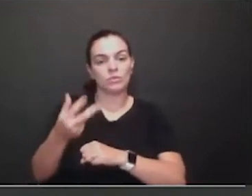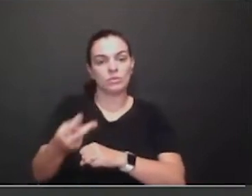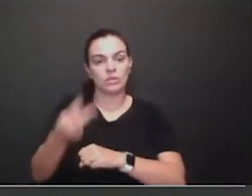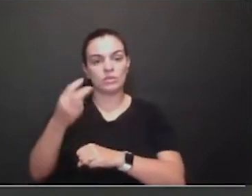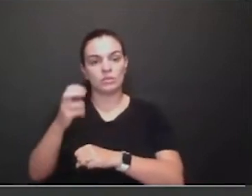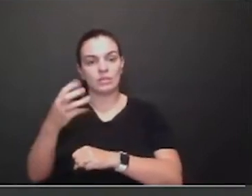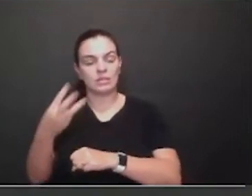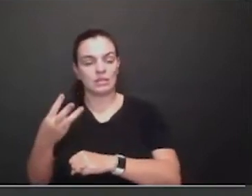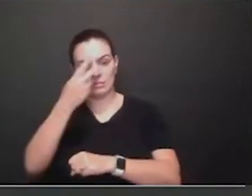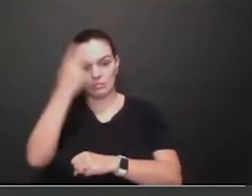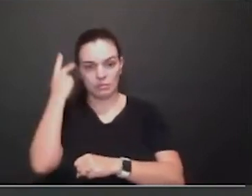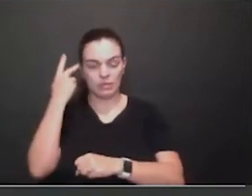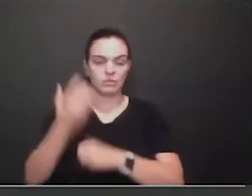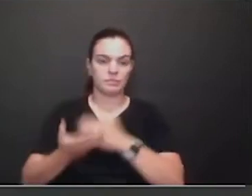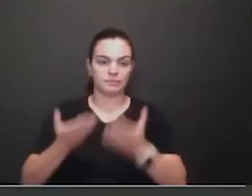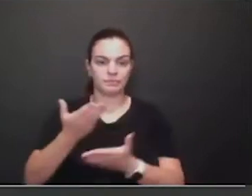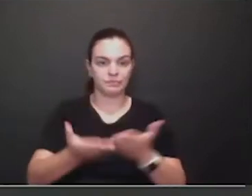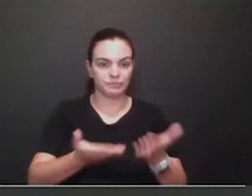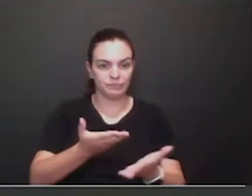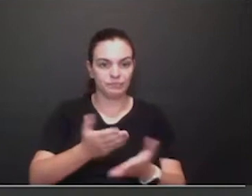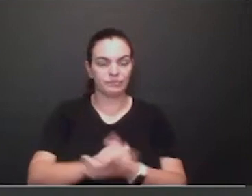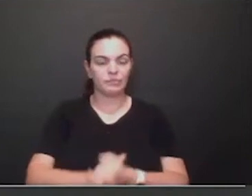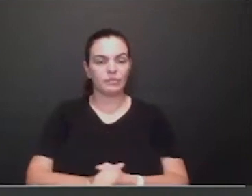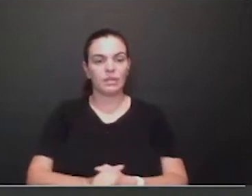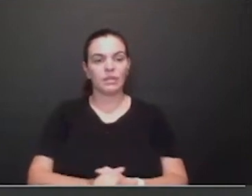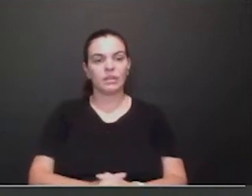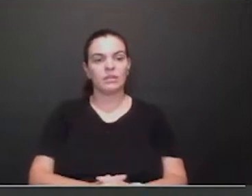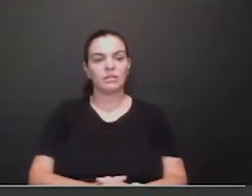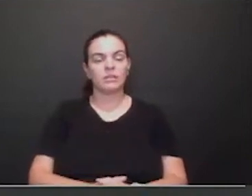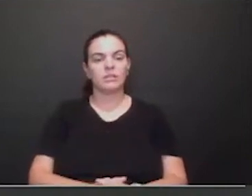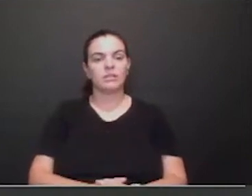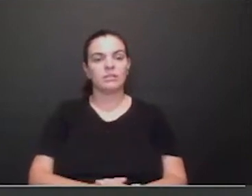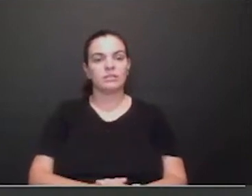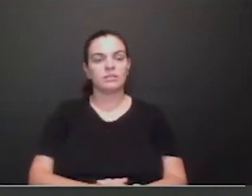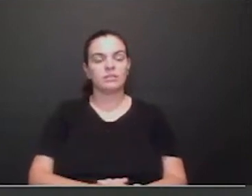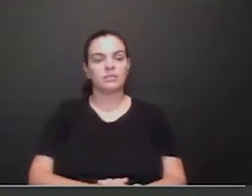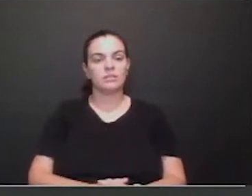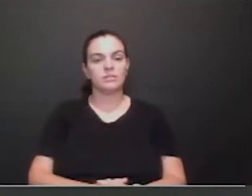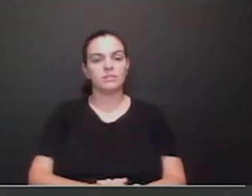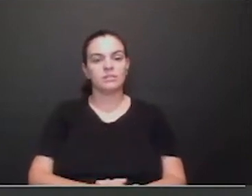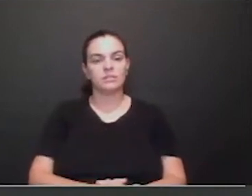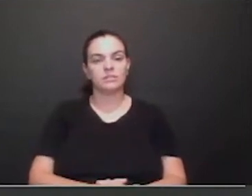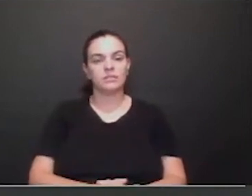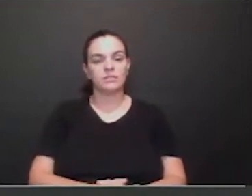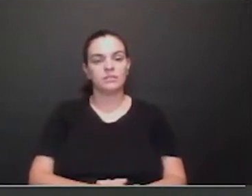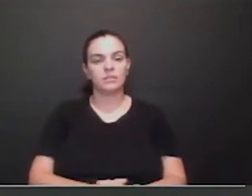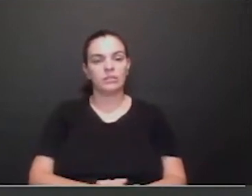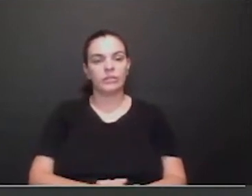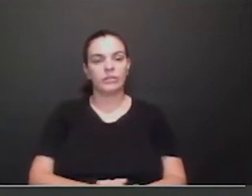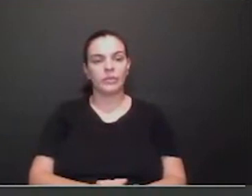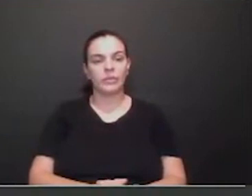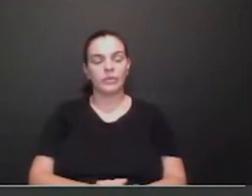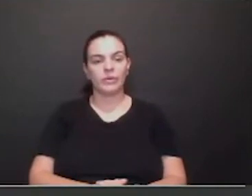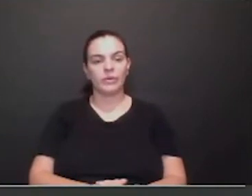6.600 pessoas atendidas no Intervida, já atingimos essa meta também ultrapassando, e chegando a 7.860. Capacitar